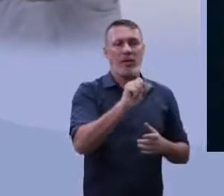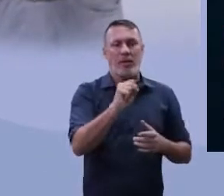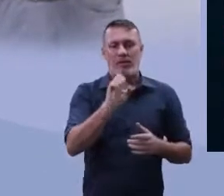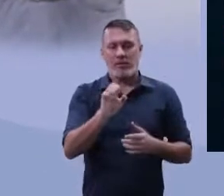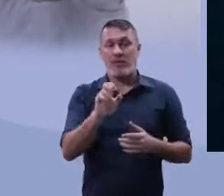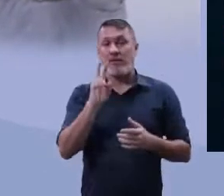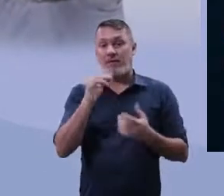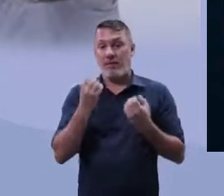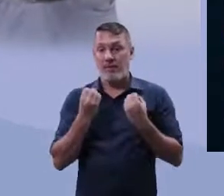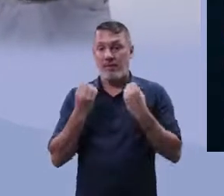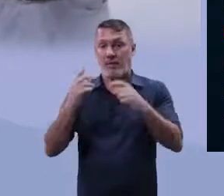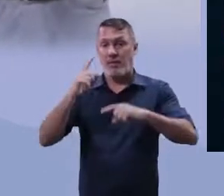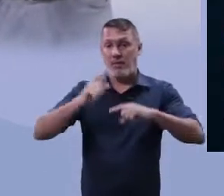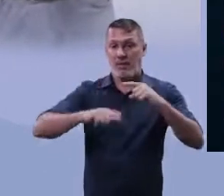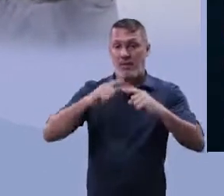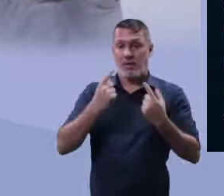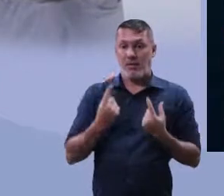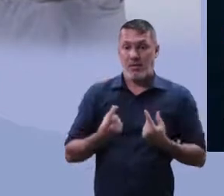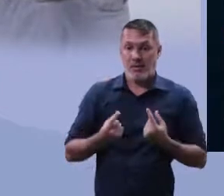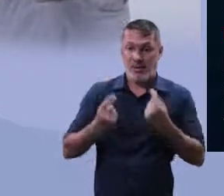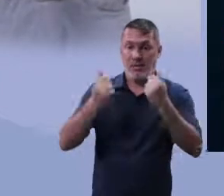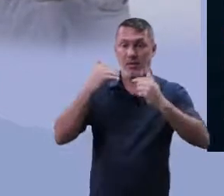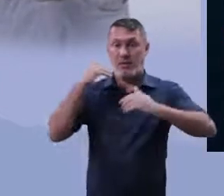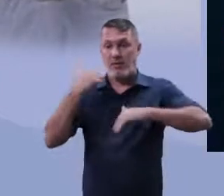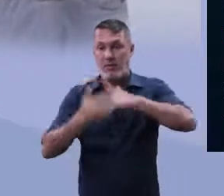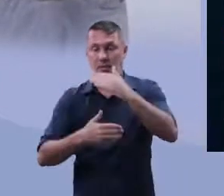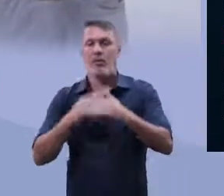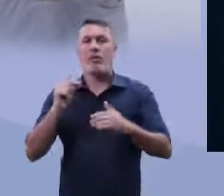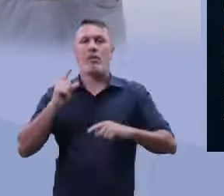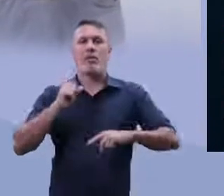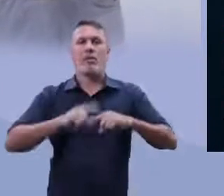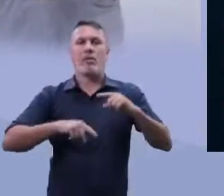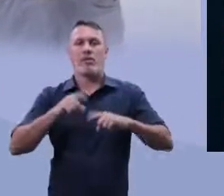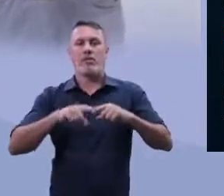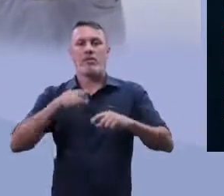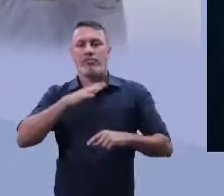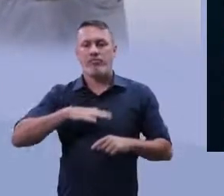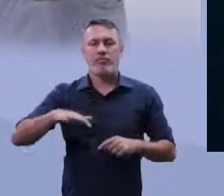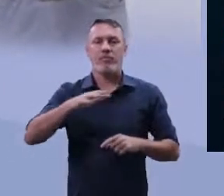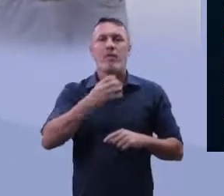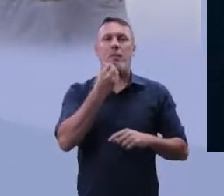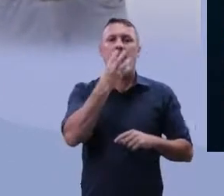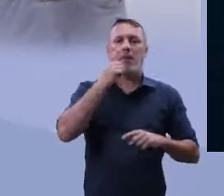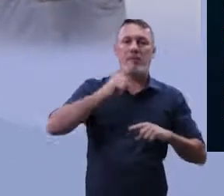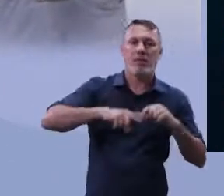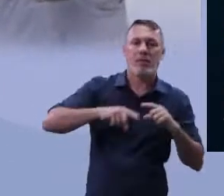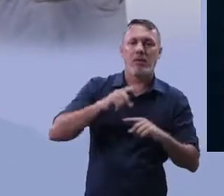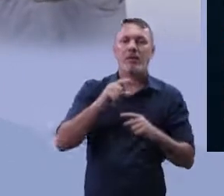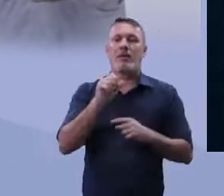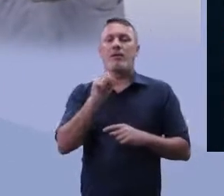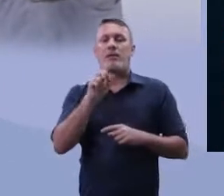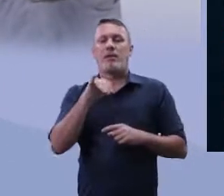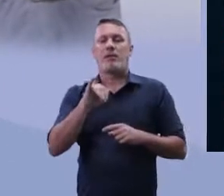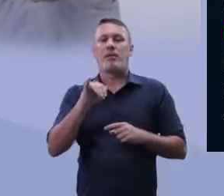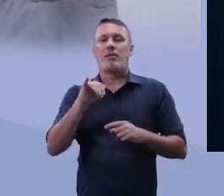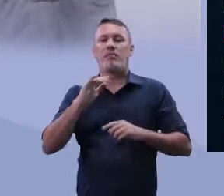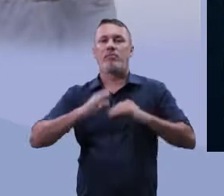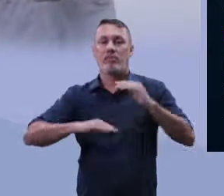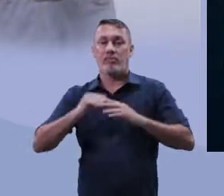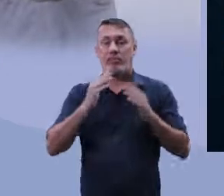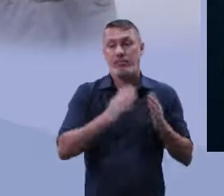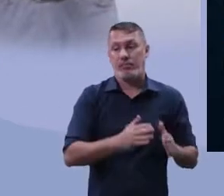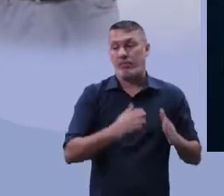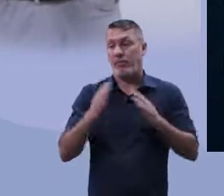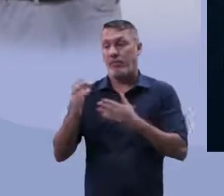clássica, eles vão estar mandando para os países ricos e desenvolvidos matéria-prima e bens primários